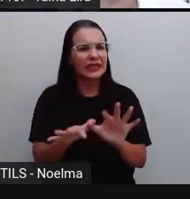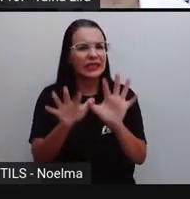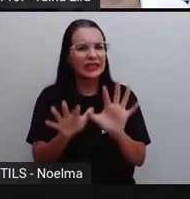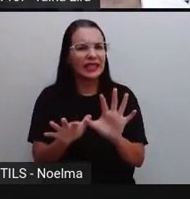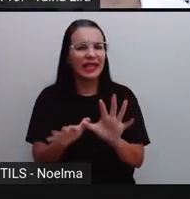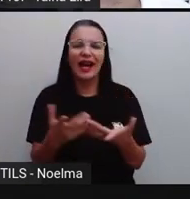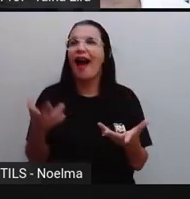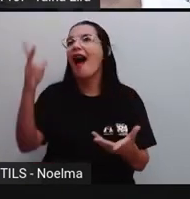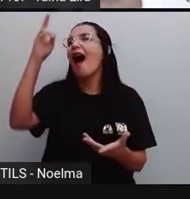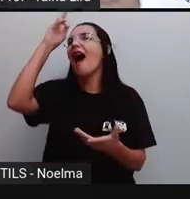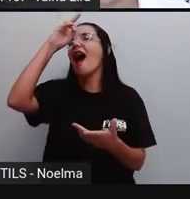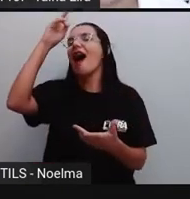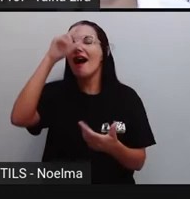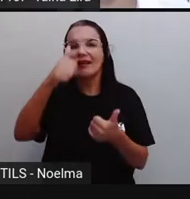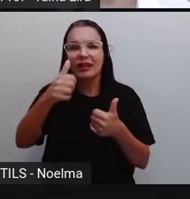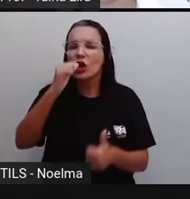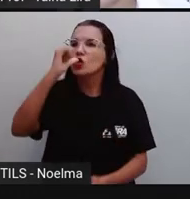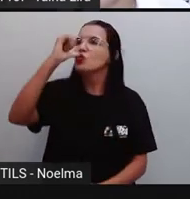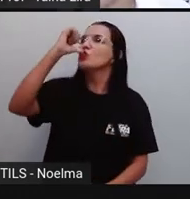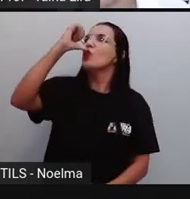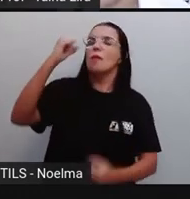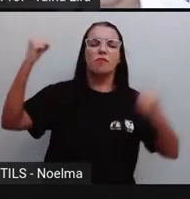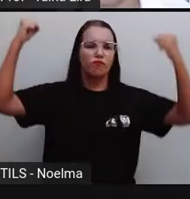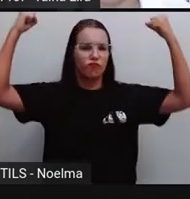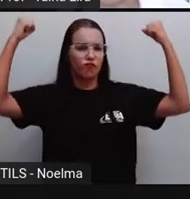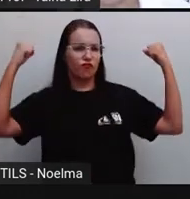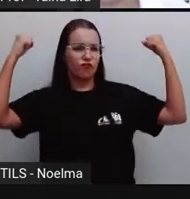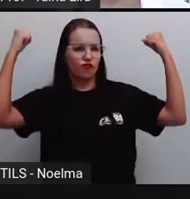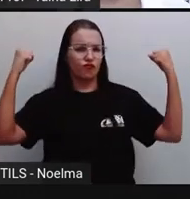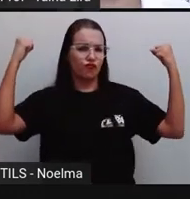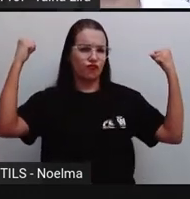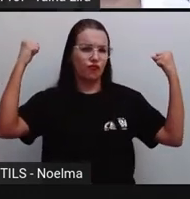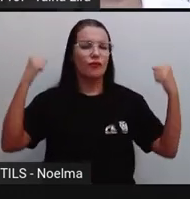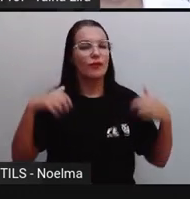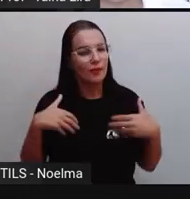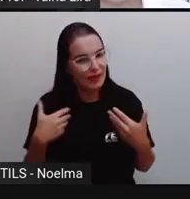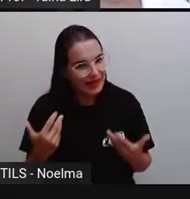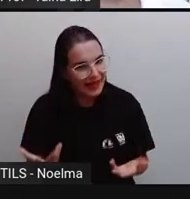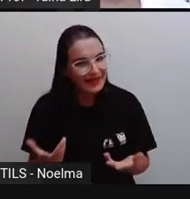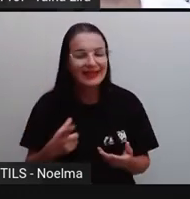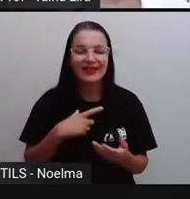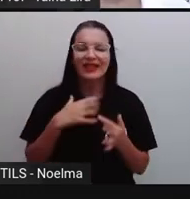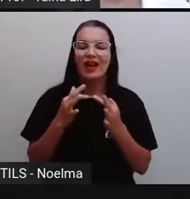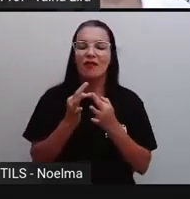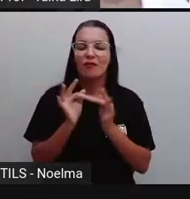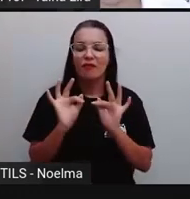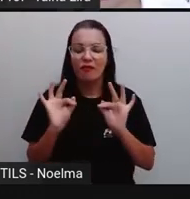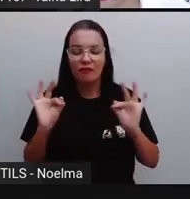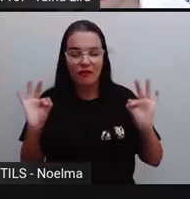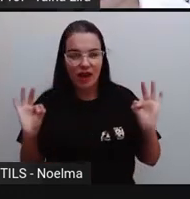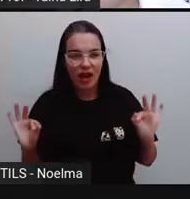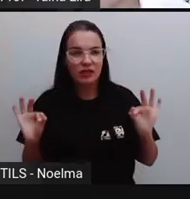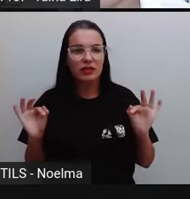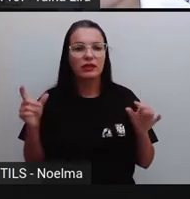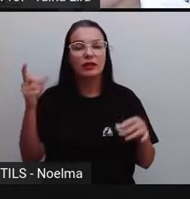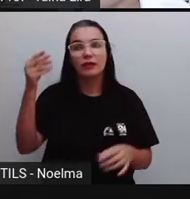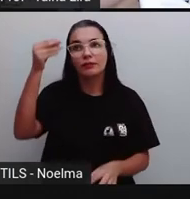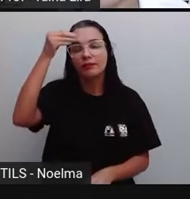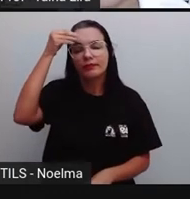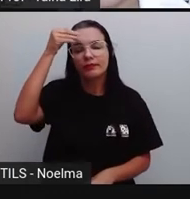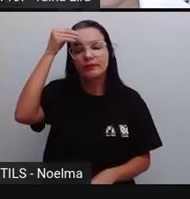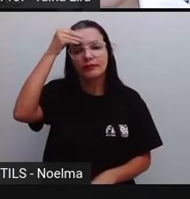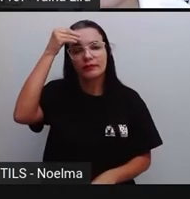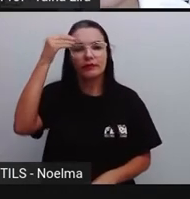lembra que é da empresa Bayer, certo? Então, são chamados aí de slogans, tá bom?